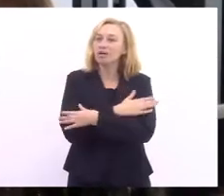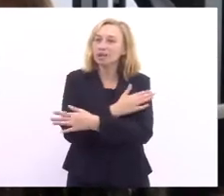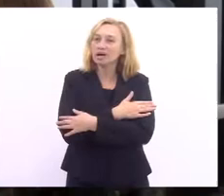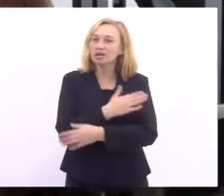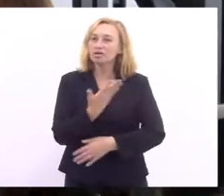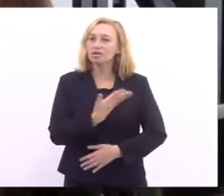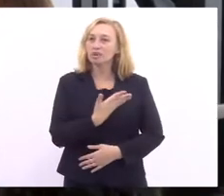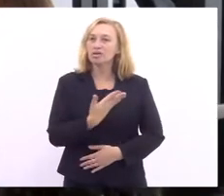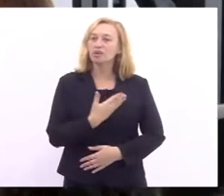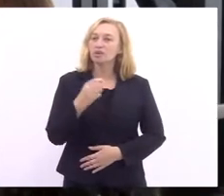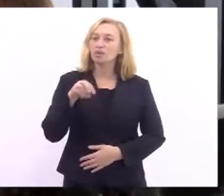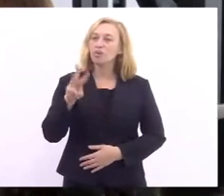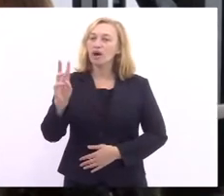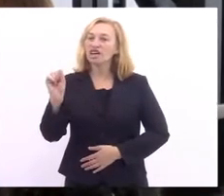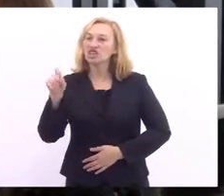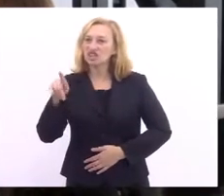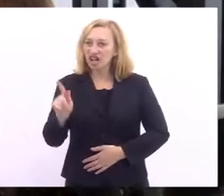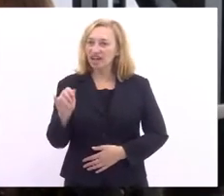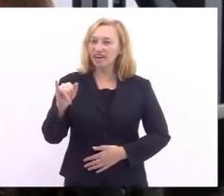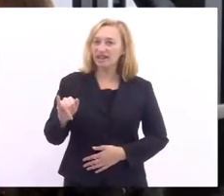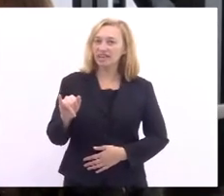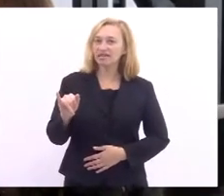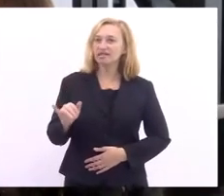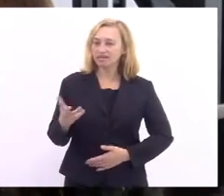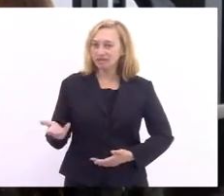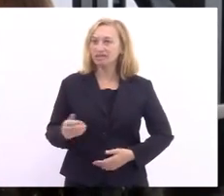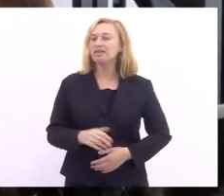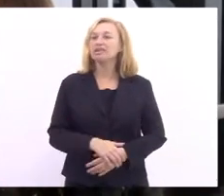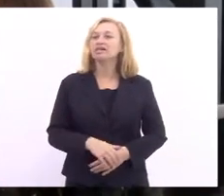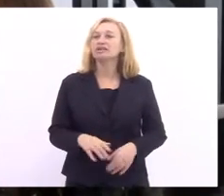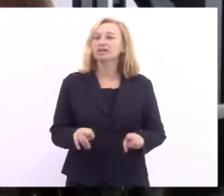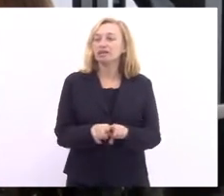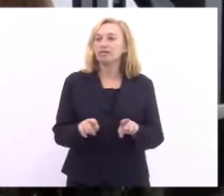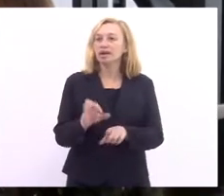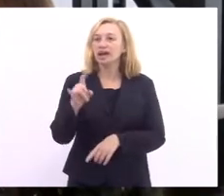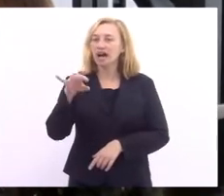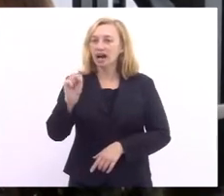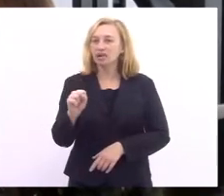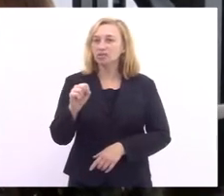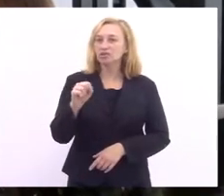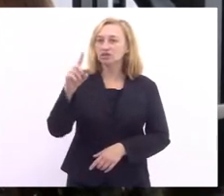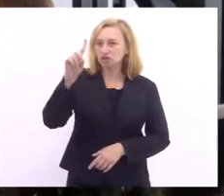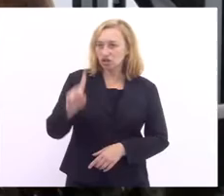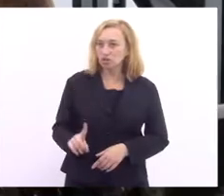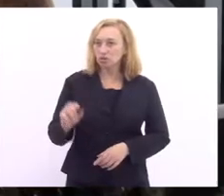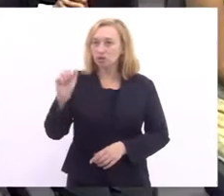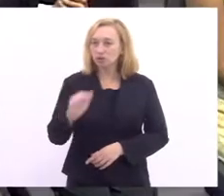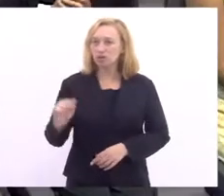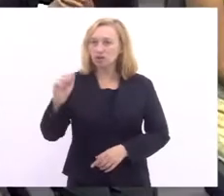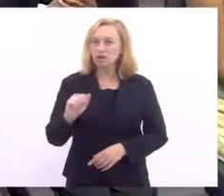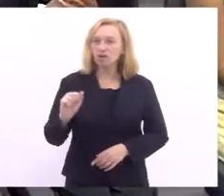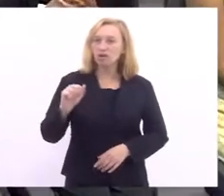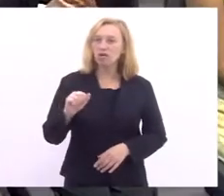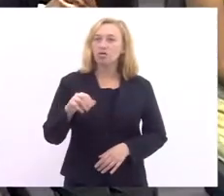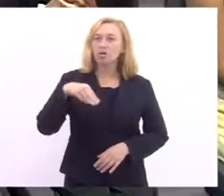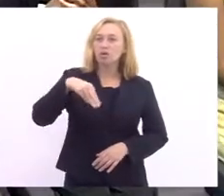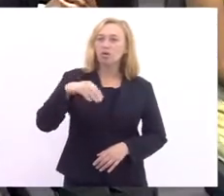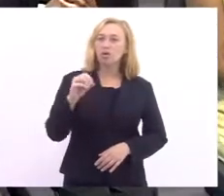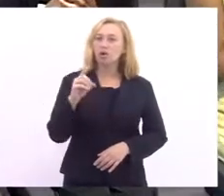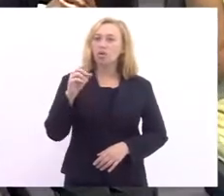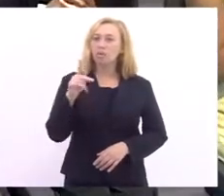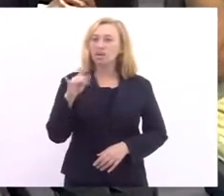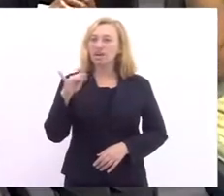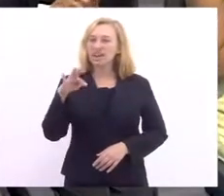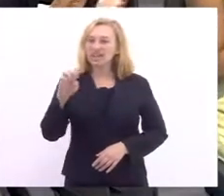né tá chegando aí provavelmente né e Carlos Evandro diretor da associação mobiliza Japeri